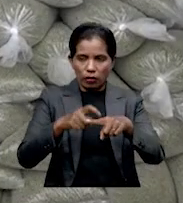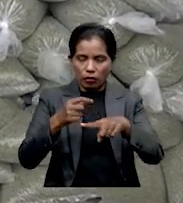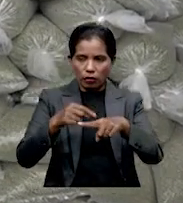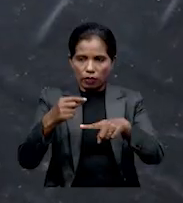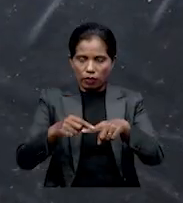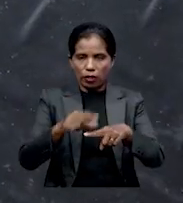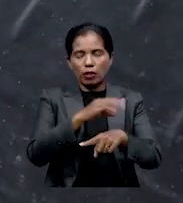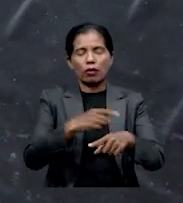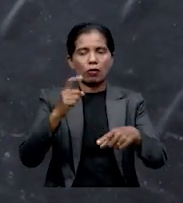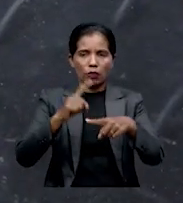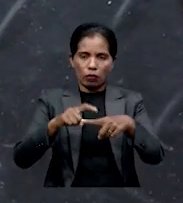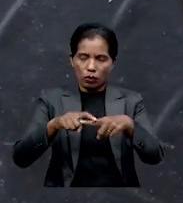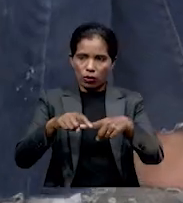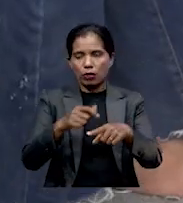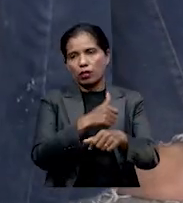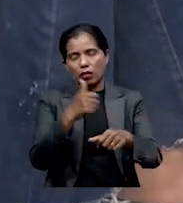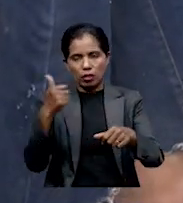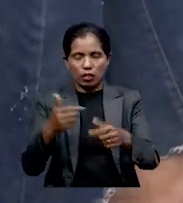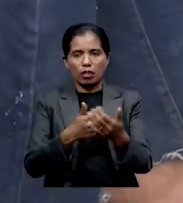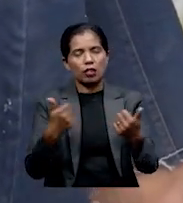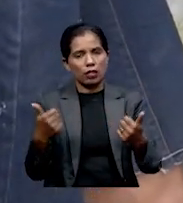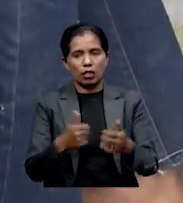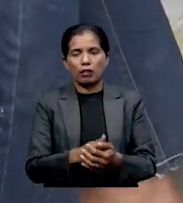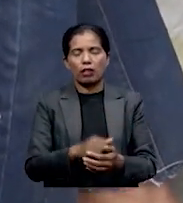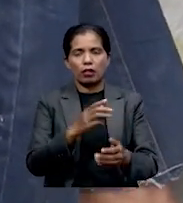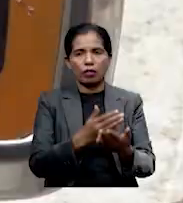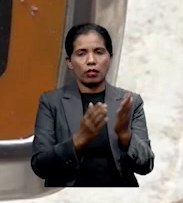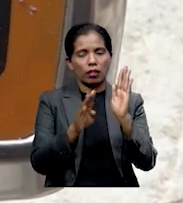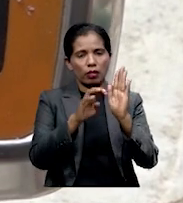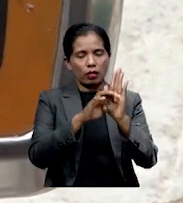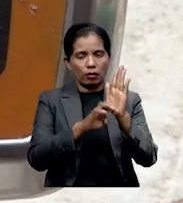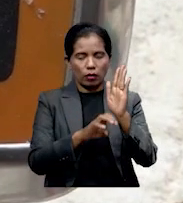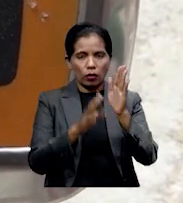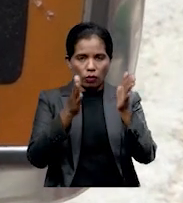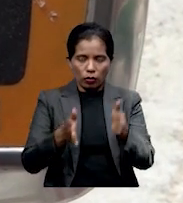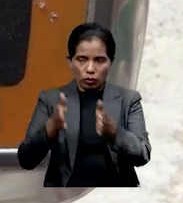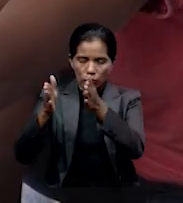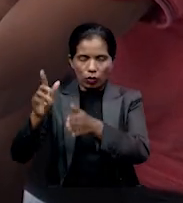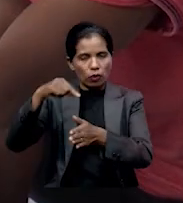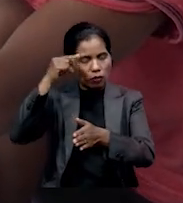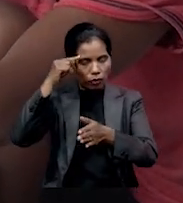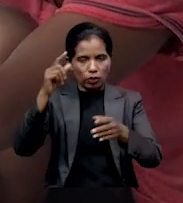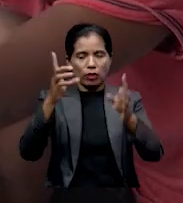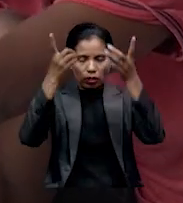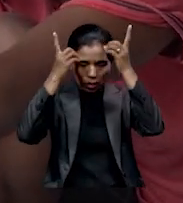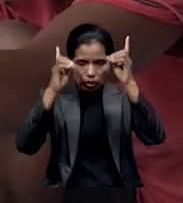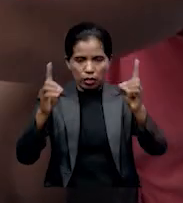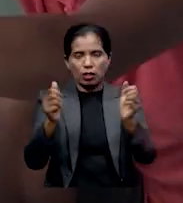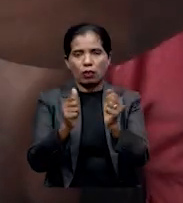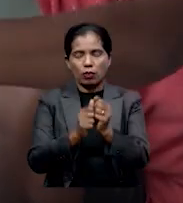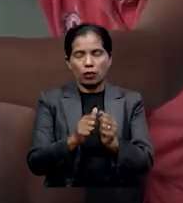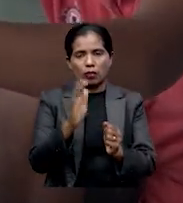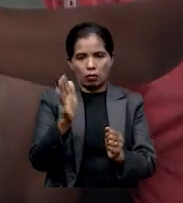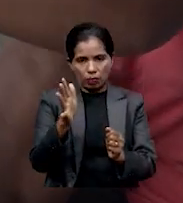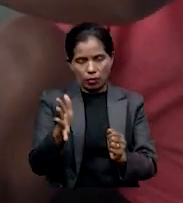forekeli koto no produto sira seluk no tabela preço nebe governo decide cada cabeça dólar americano lima nulo. Orçamento